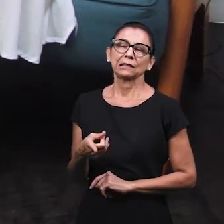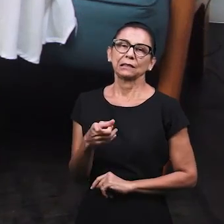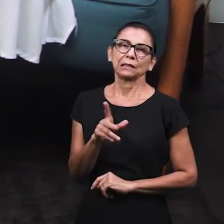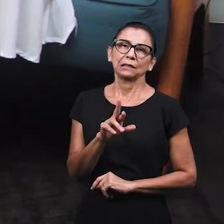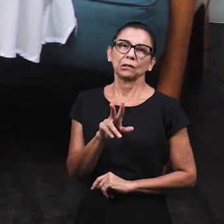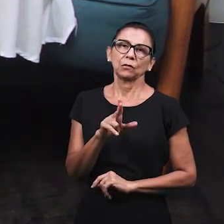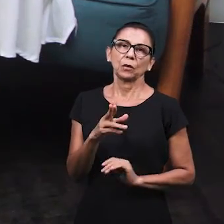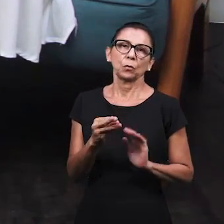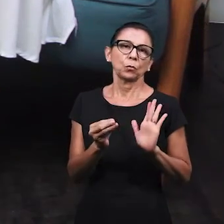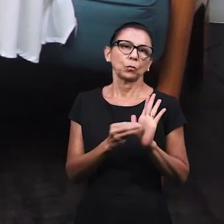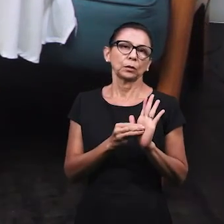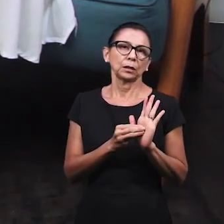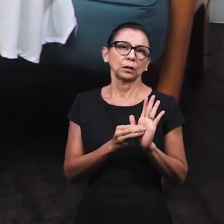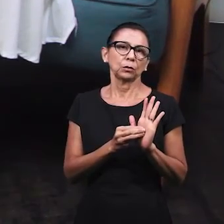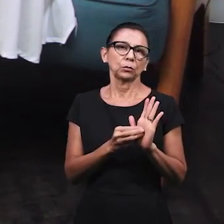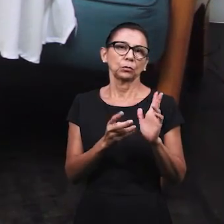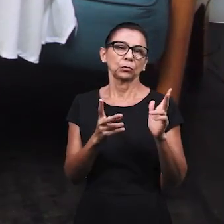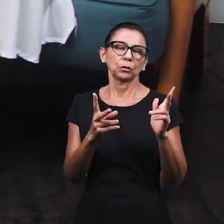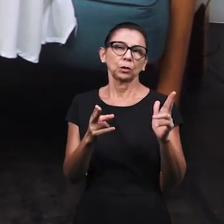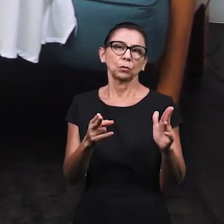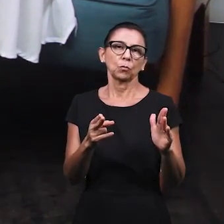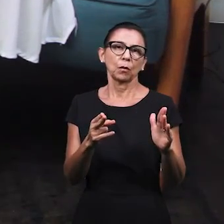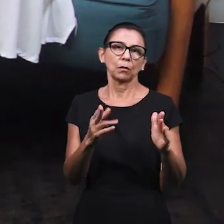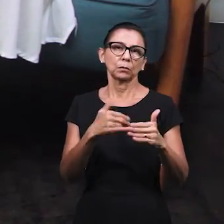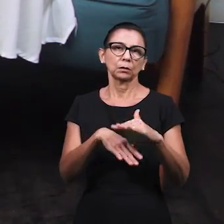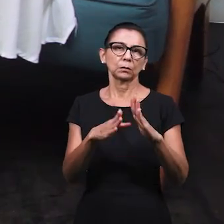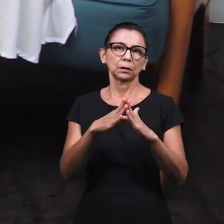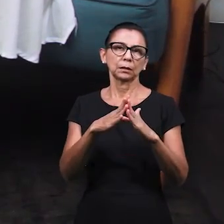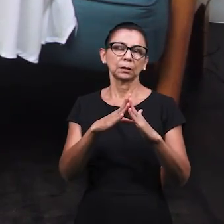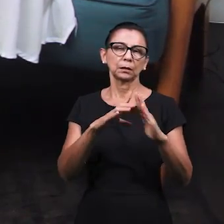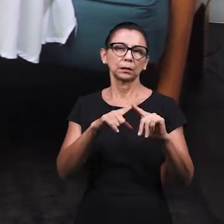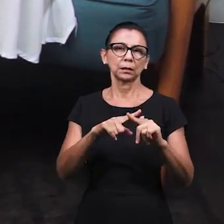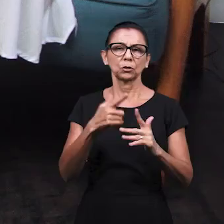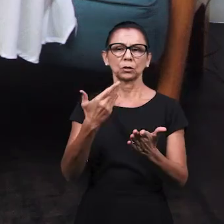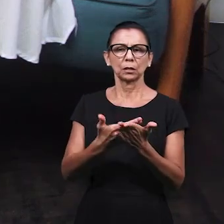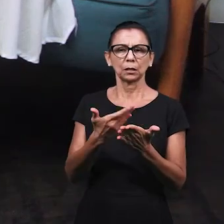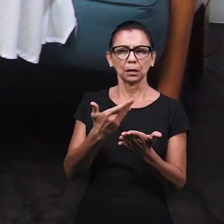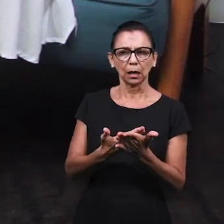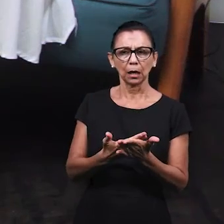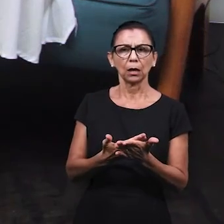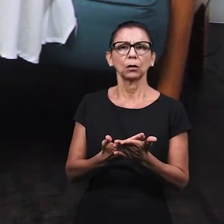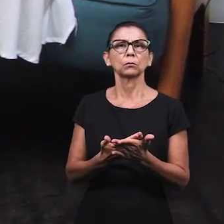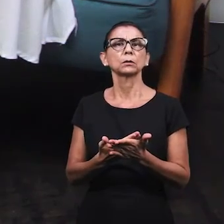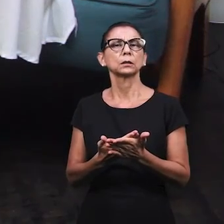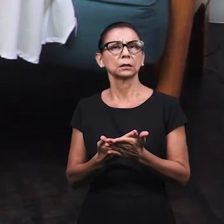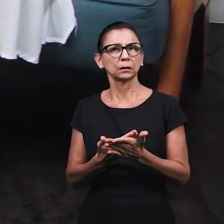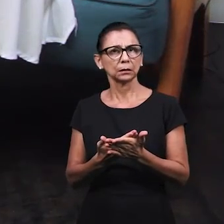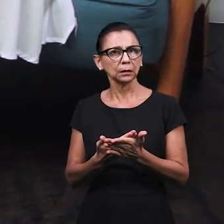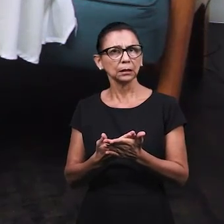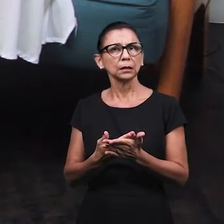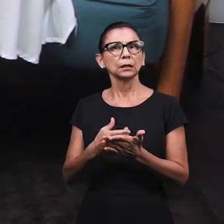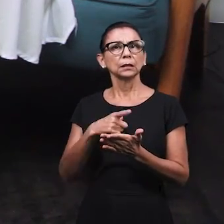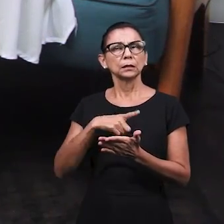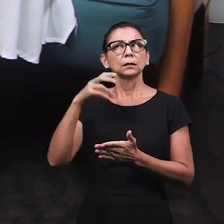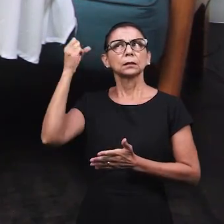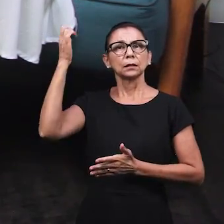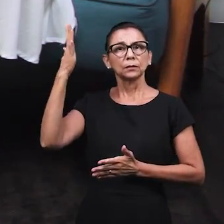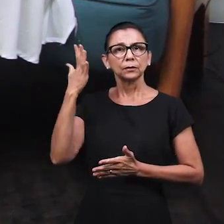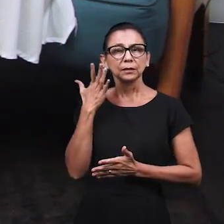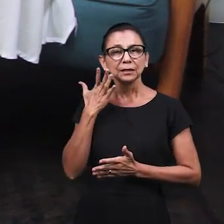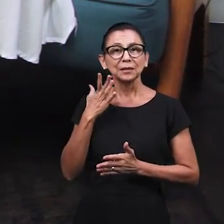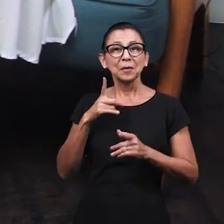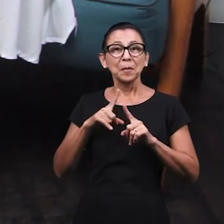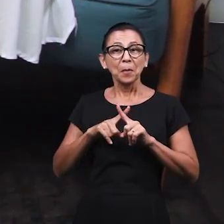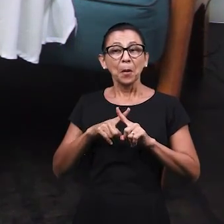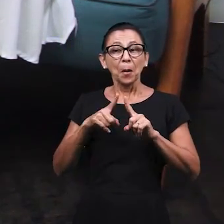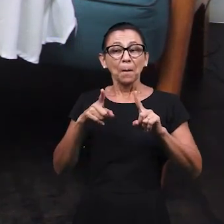E esse não é um conteúdo que, igual às aulas, né? As aulas, as professoras dão as aulas, trazem a revelação. Esse vai ser